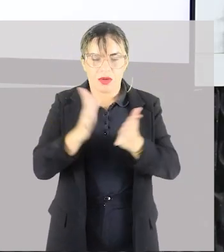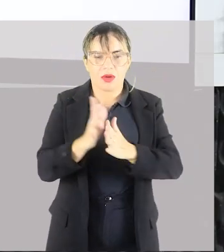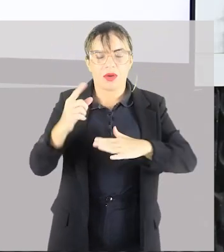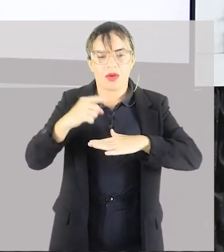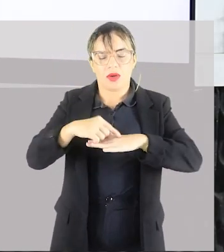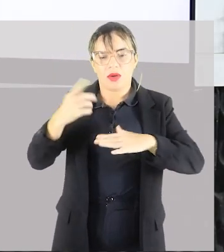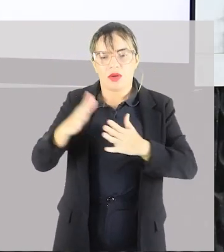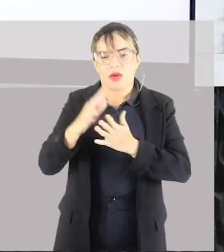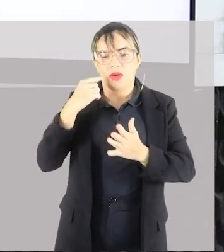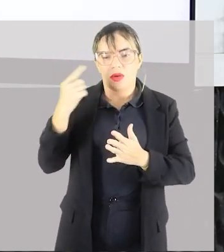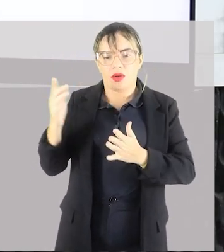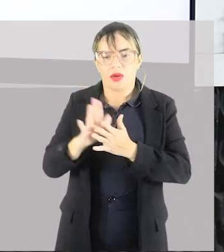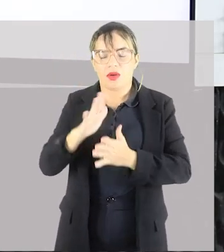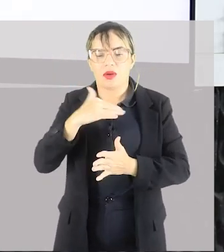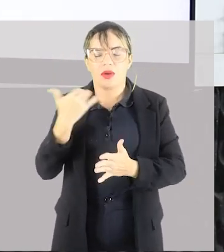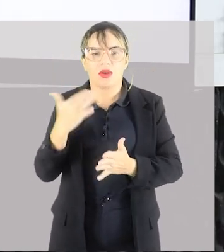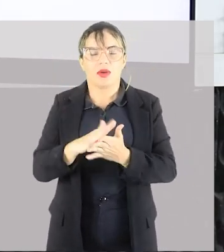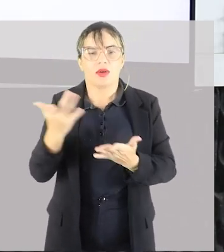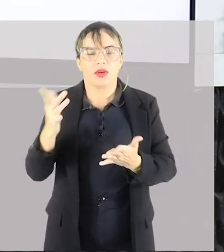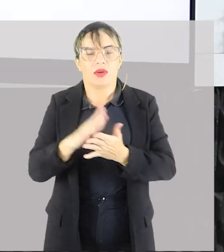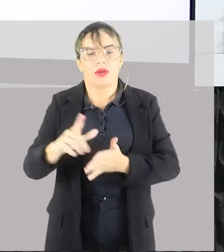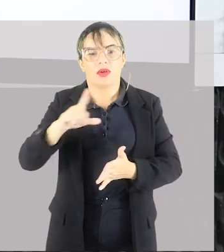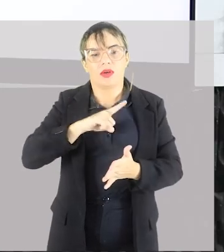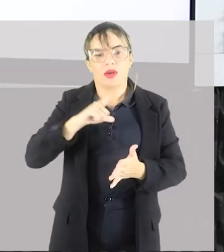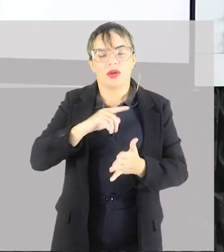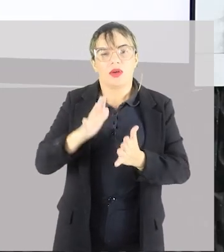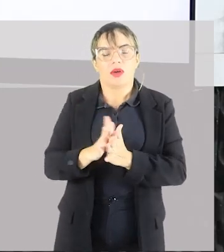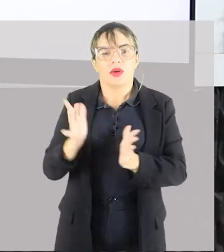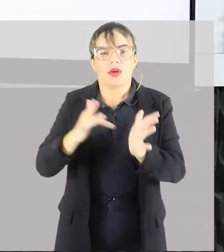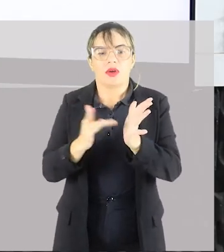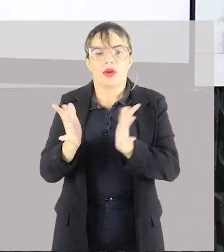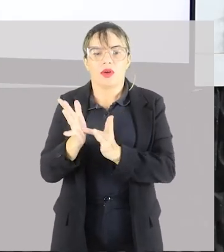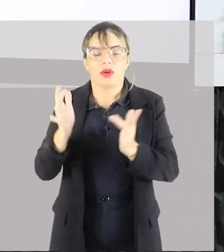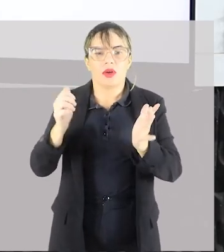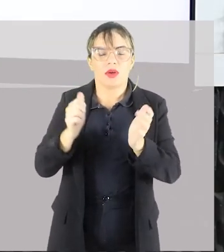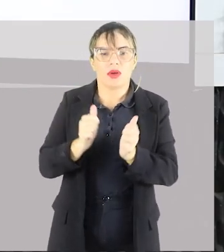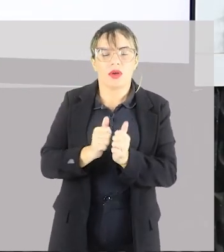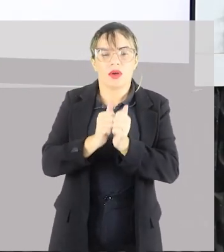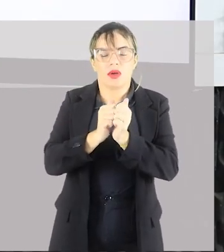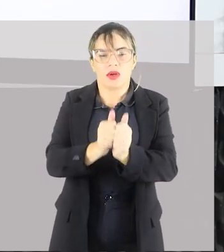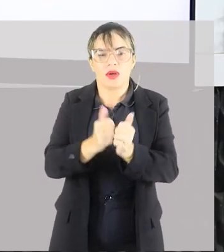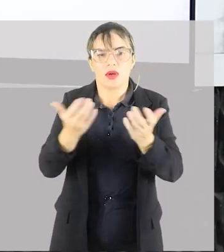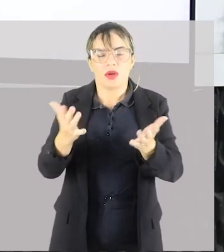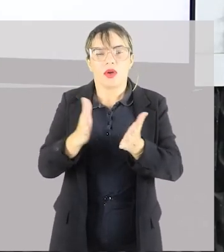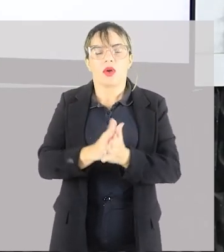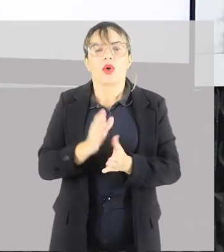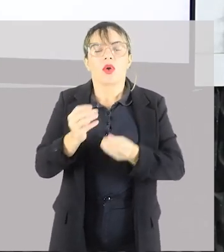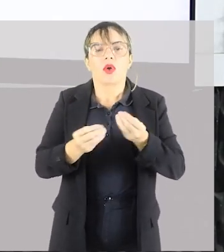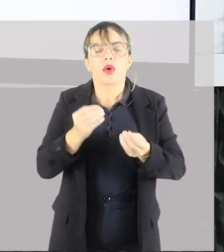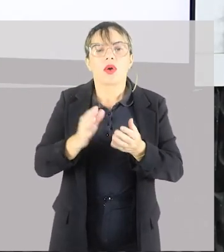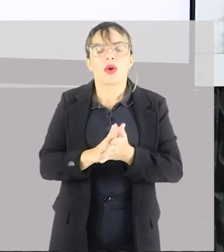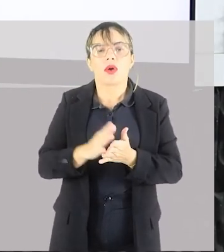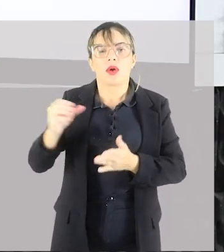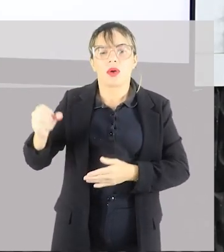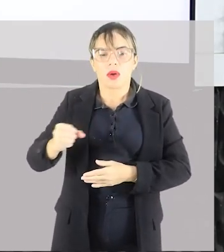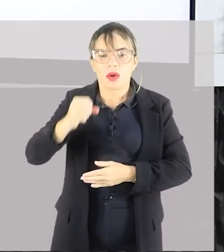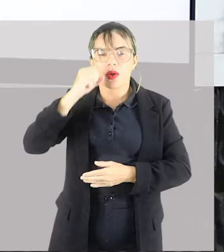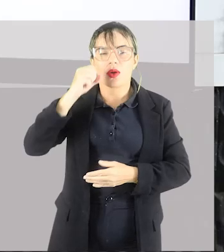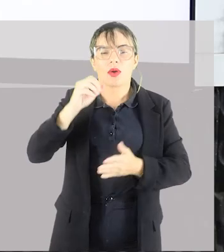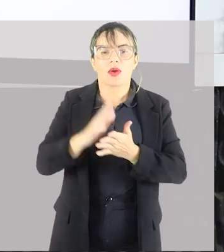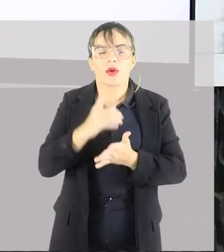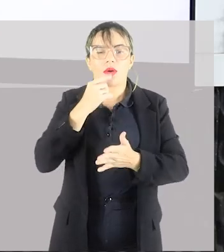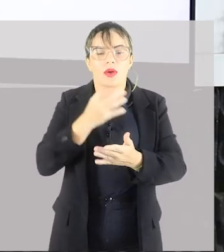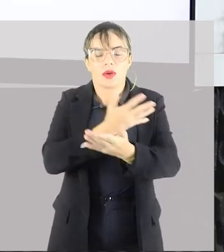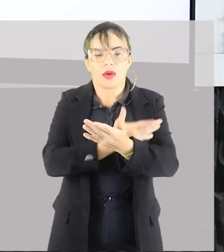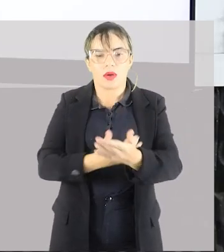conceito antropofágico existe, inclusive, no processo cristão, quando você diz comer, beber do sangue de Cristo, comer do corpo